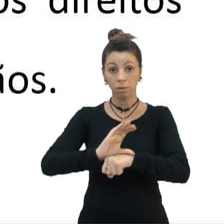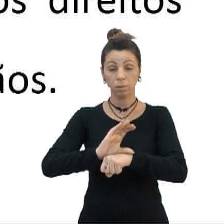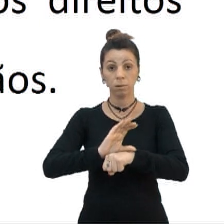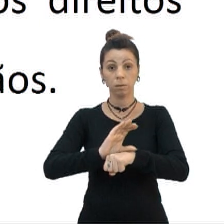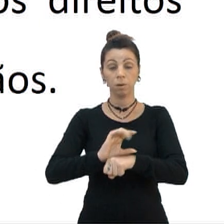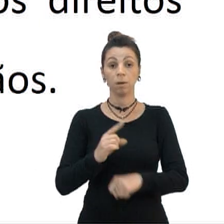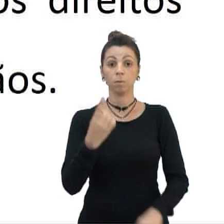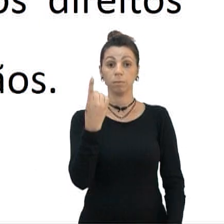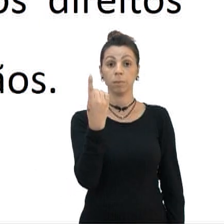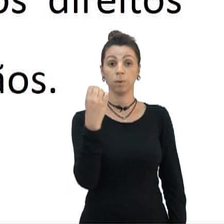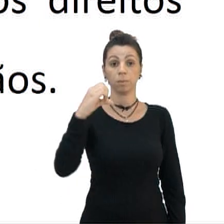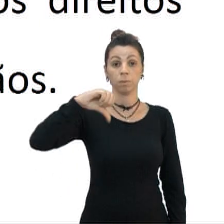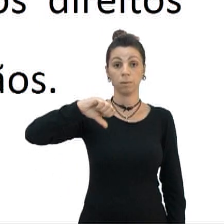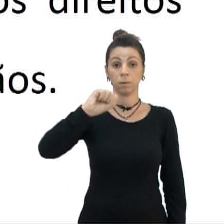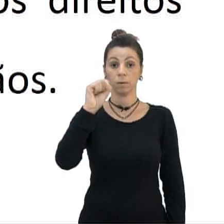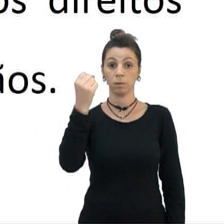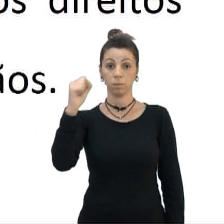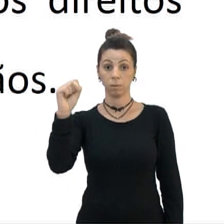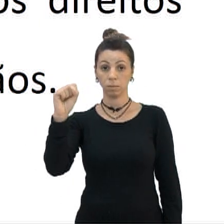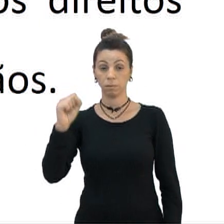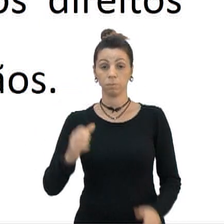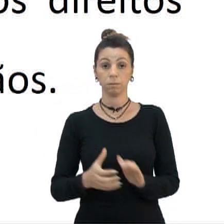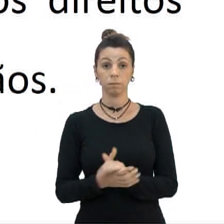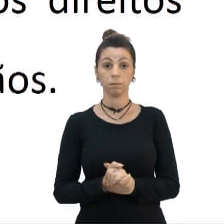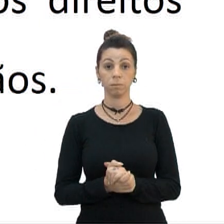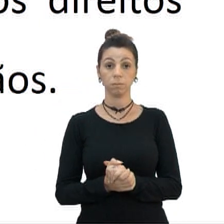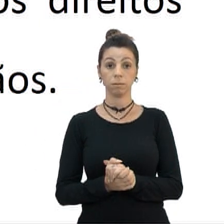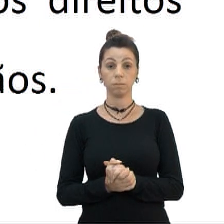de 1988.